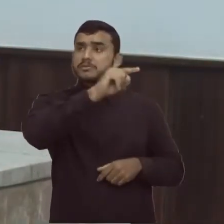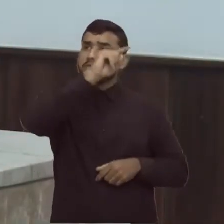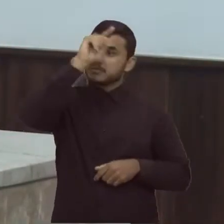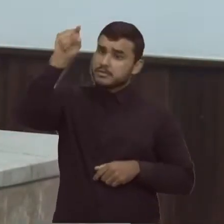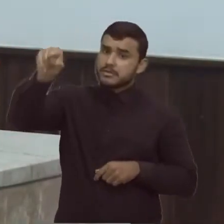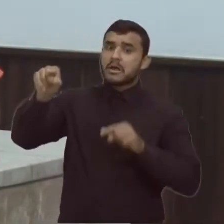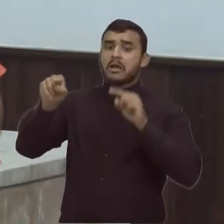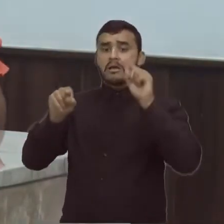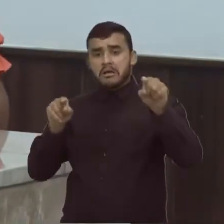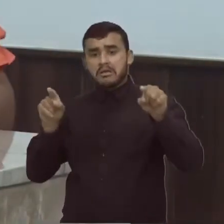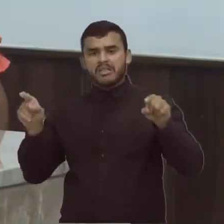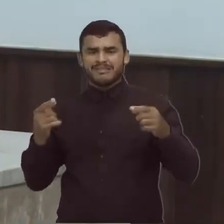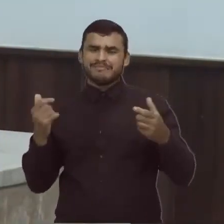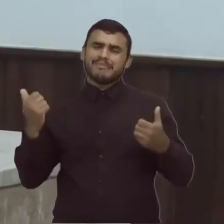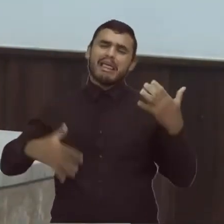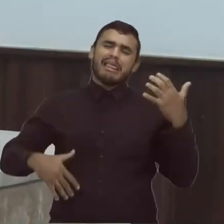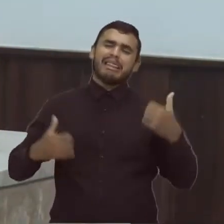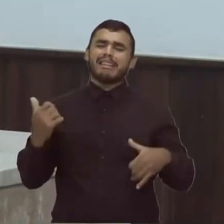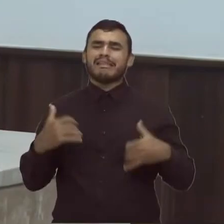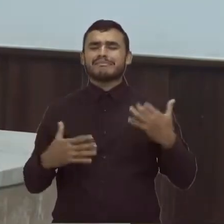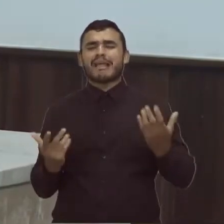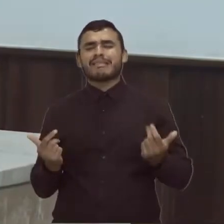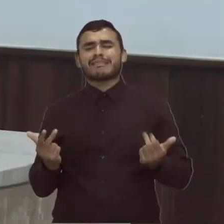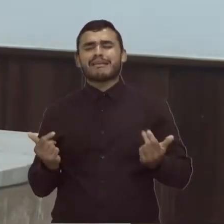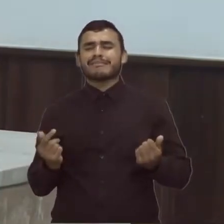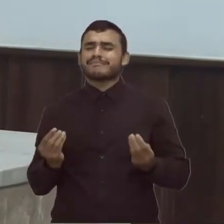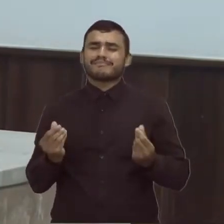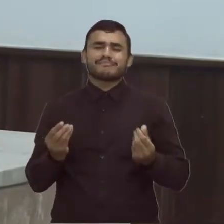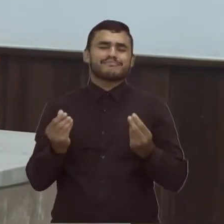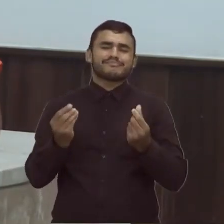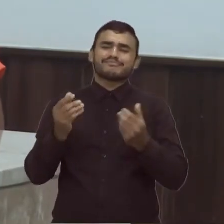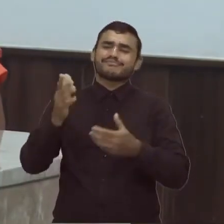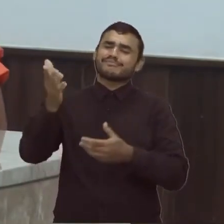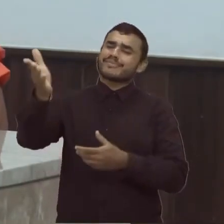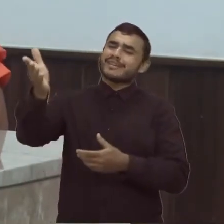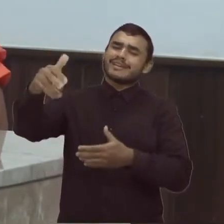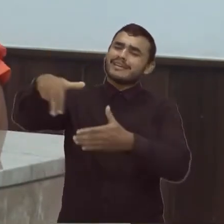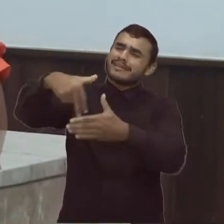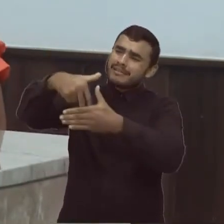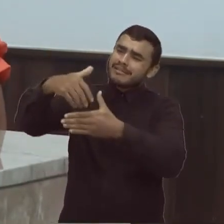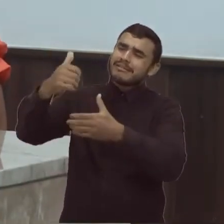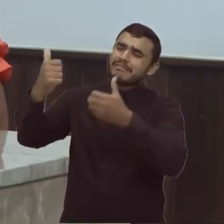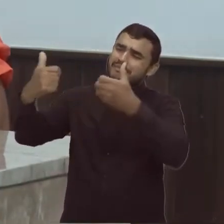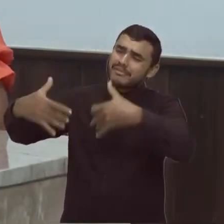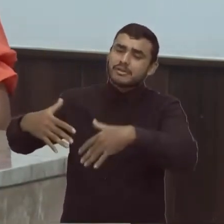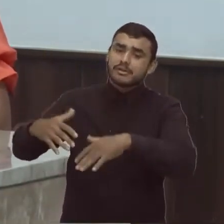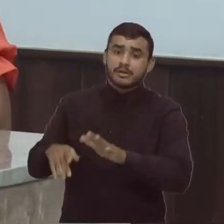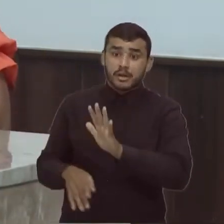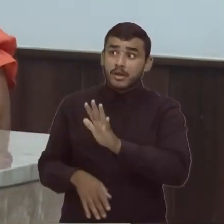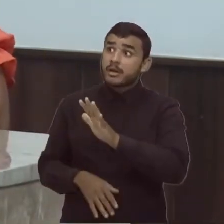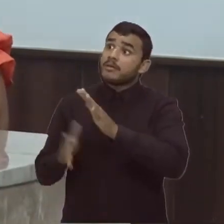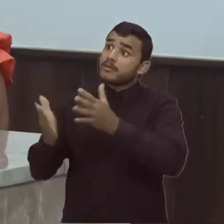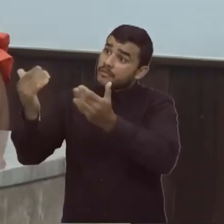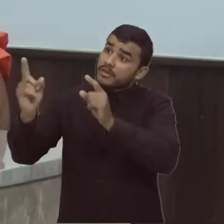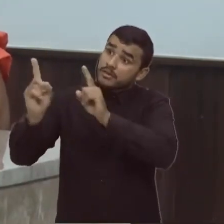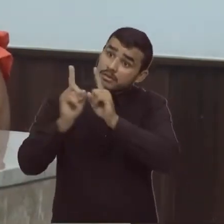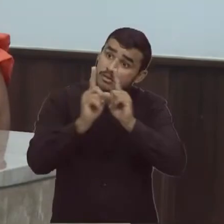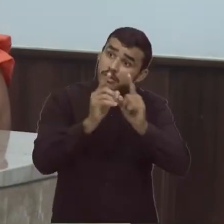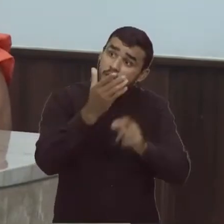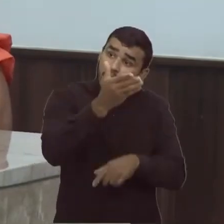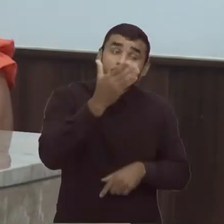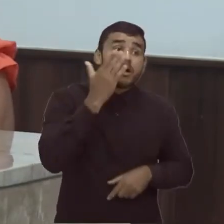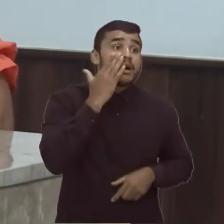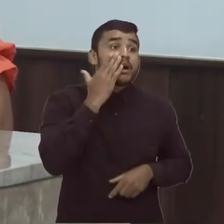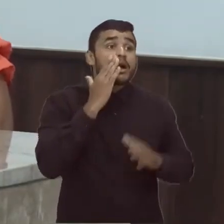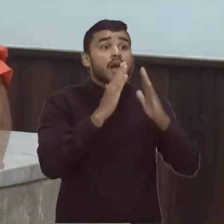meu amigo pelo amor de Deus vamos para a realidade eu convido vossa excelência para ir fazer parte comigo na segunda-feira à tarde